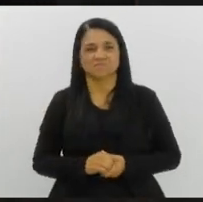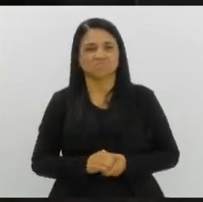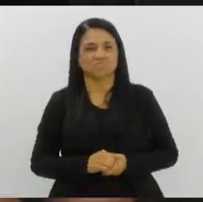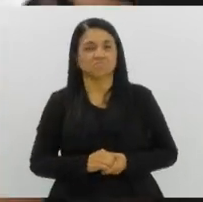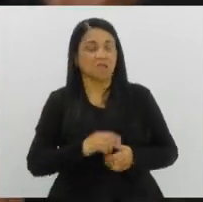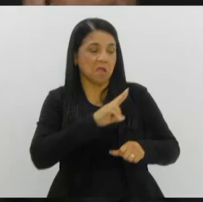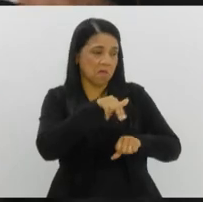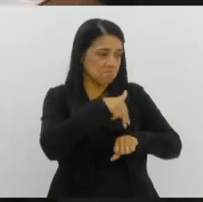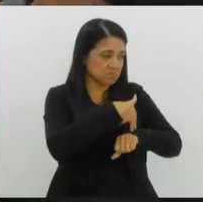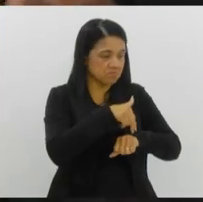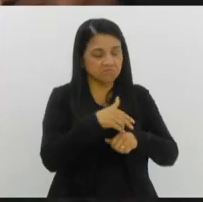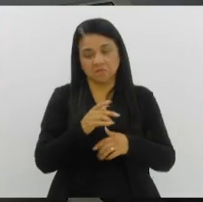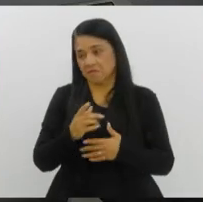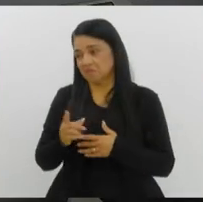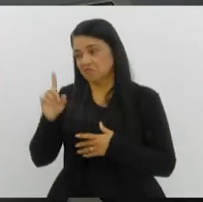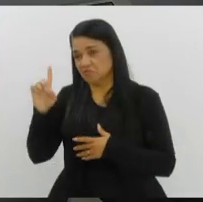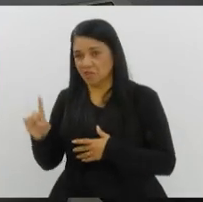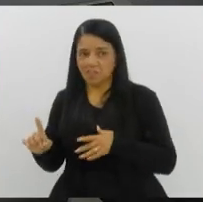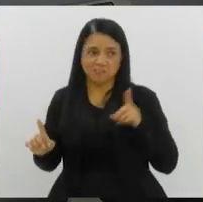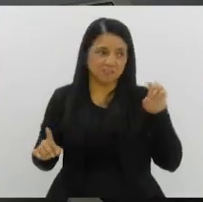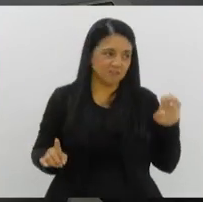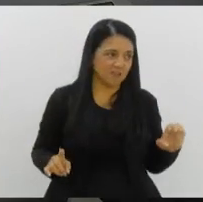usar essa tribuna também.